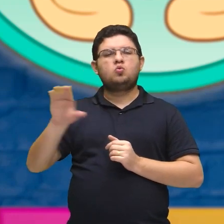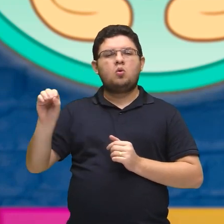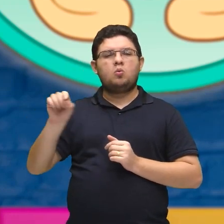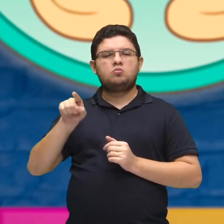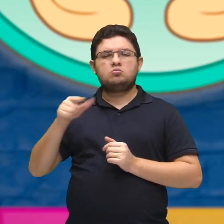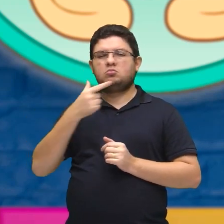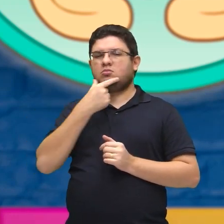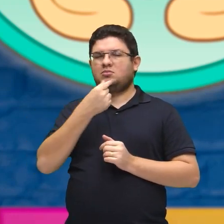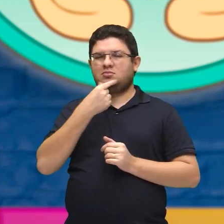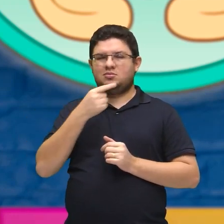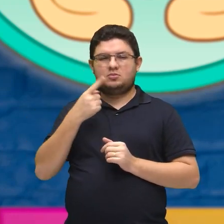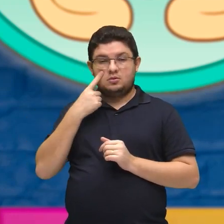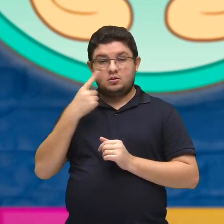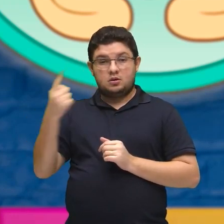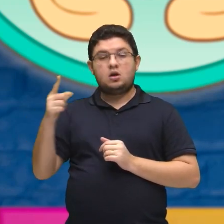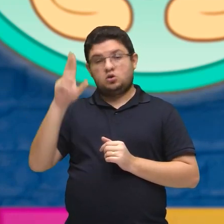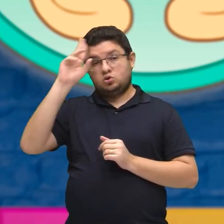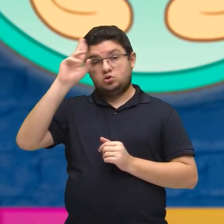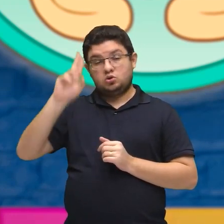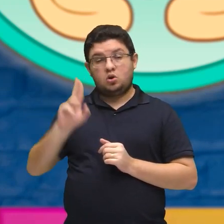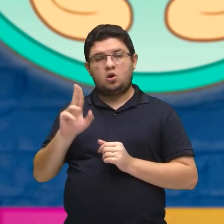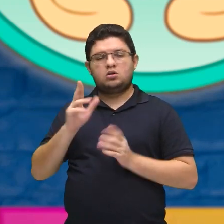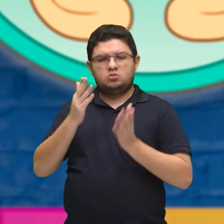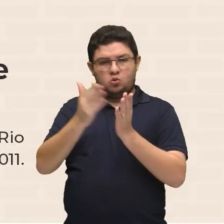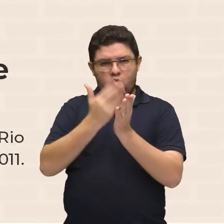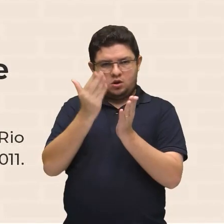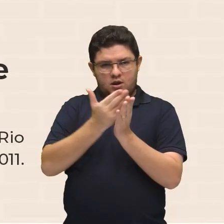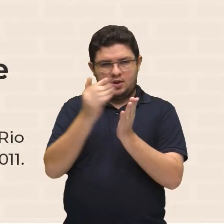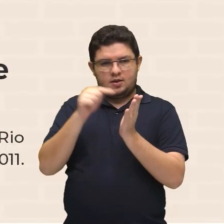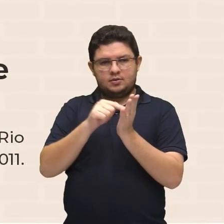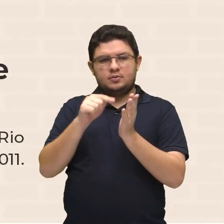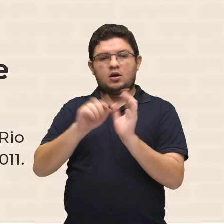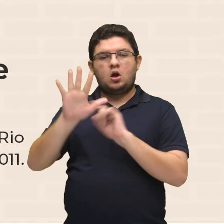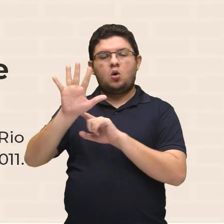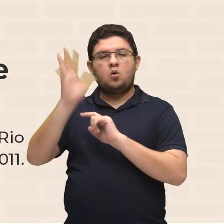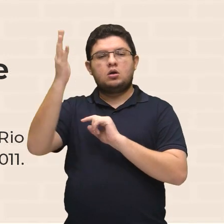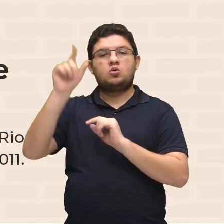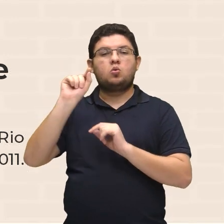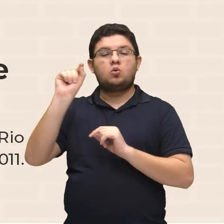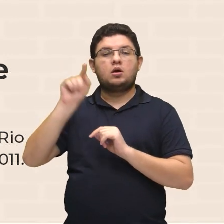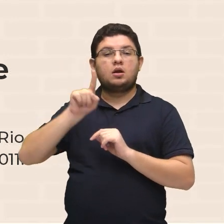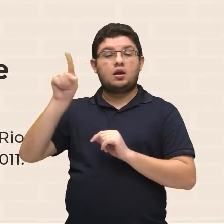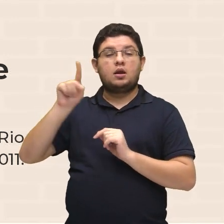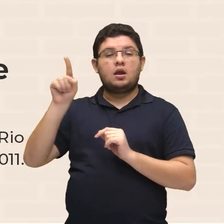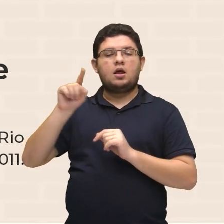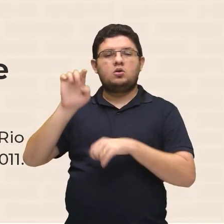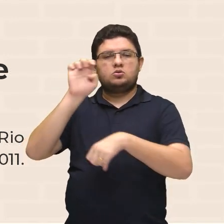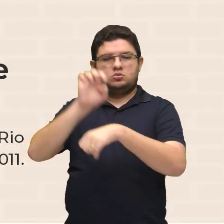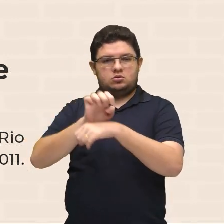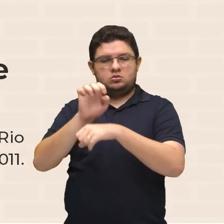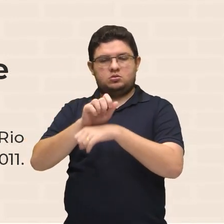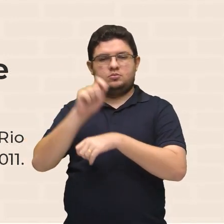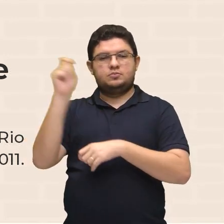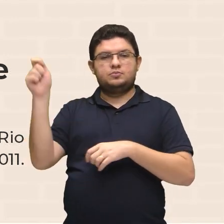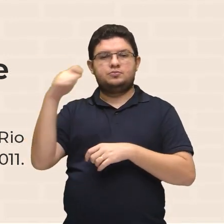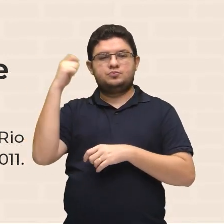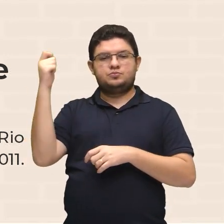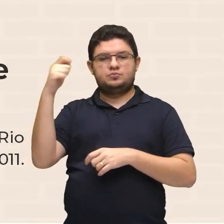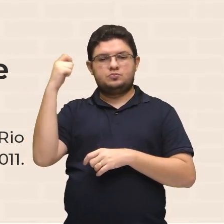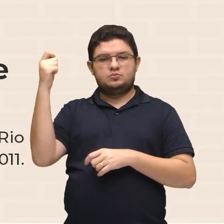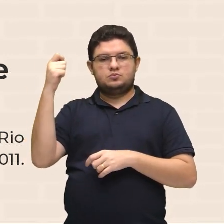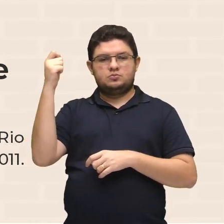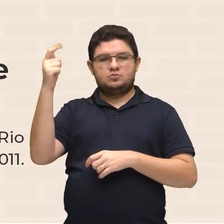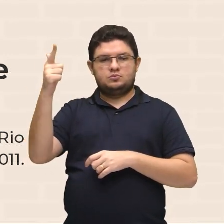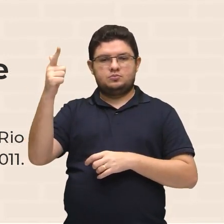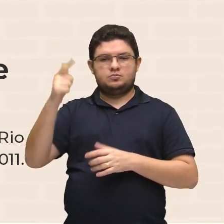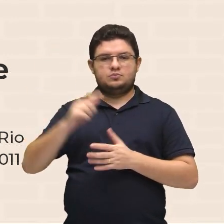Esse caso é um caso de cyberbullying no estado do Rio Grande do Sul, tá aí na telinha para vocês, onde